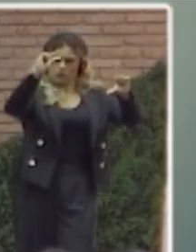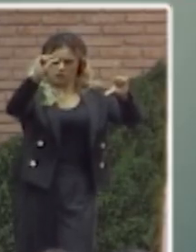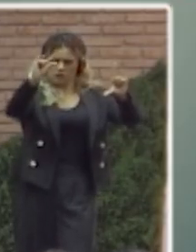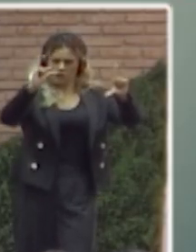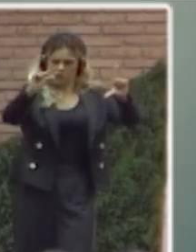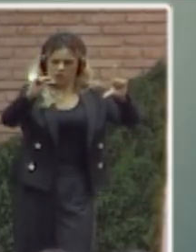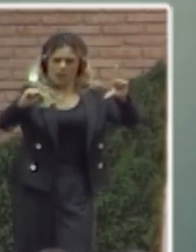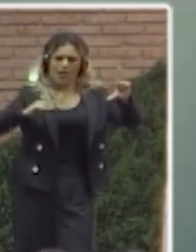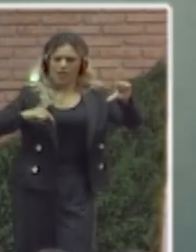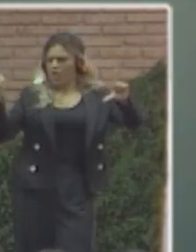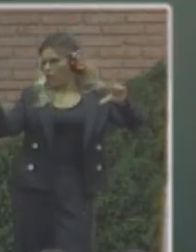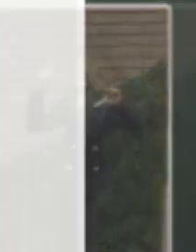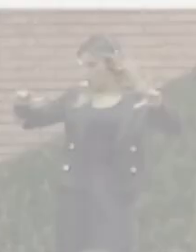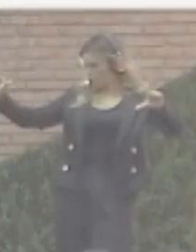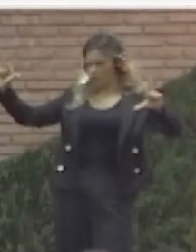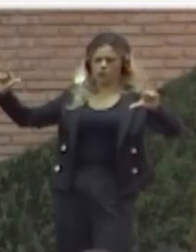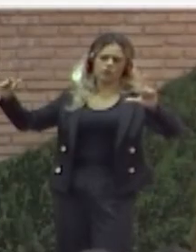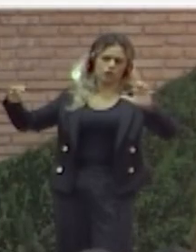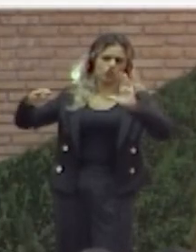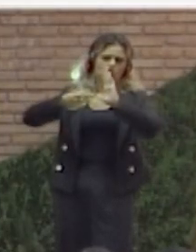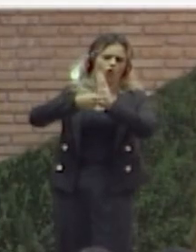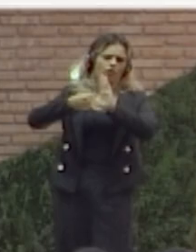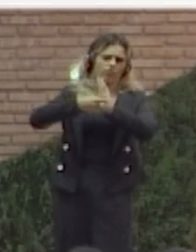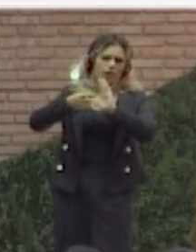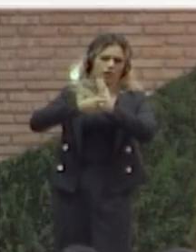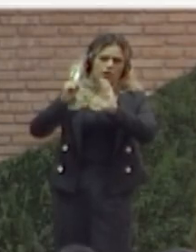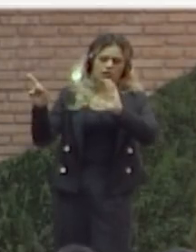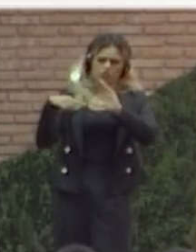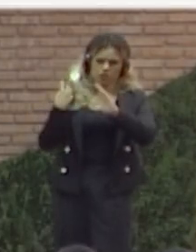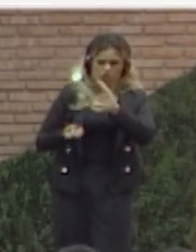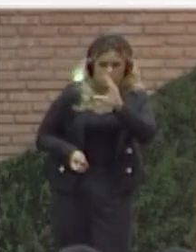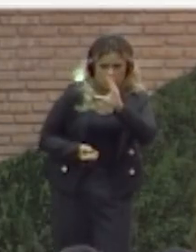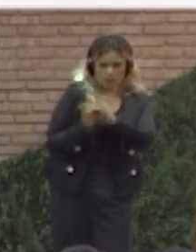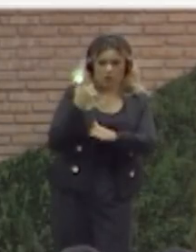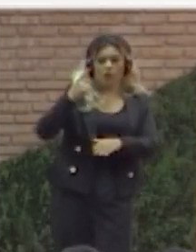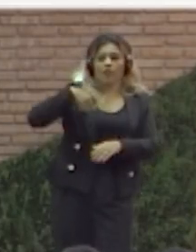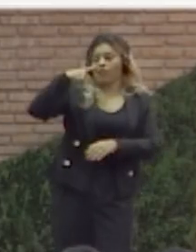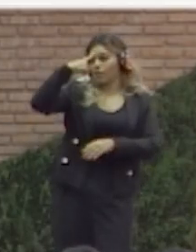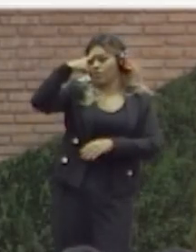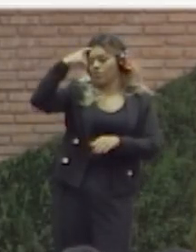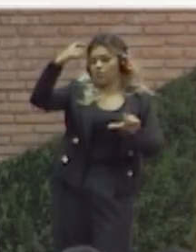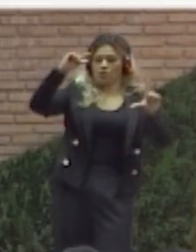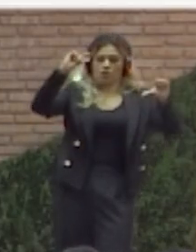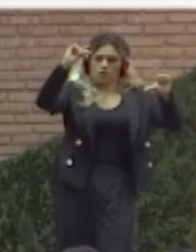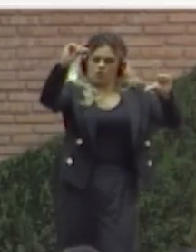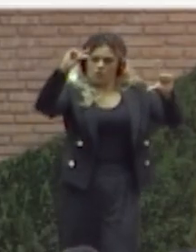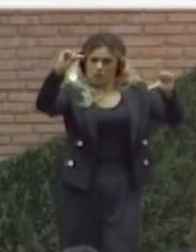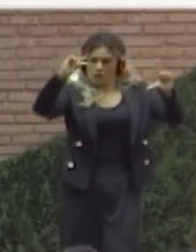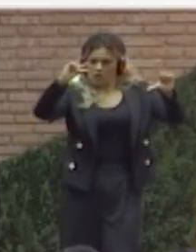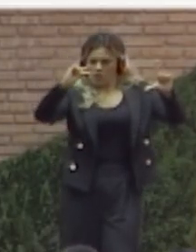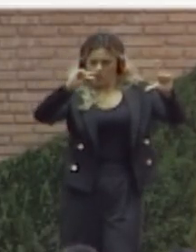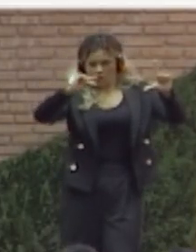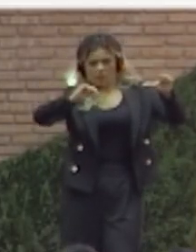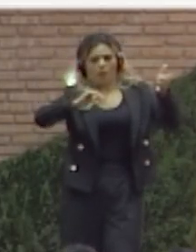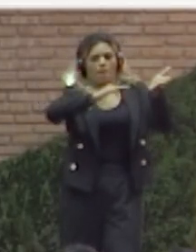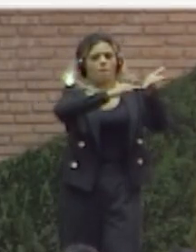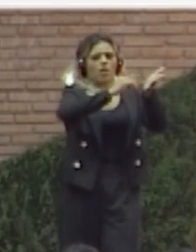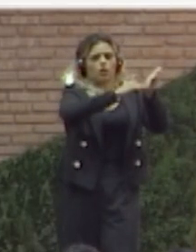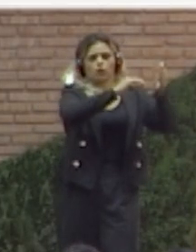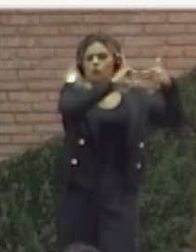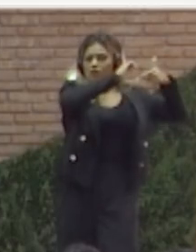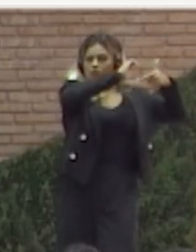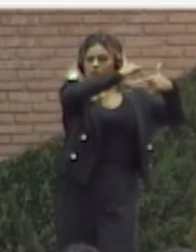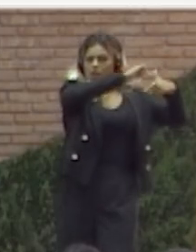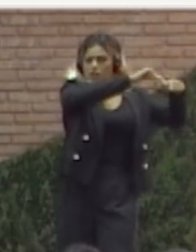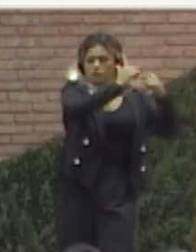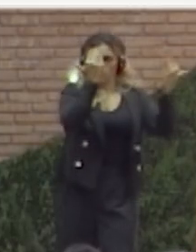outro software que a gente usa, que ele mostra a ideia comparada a uma metodologia convencional,